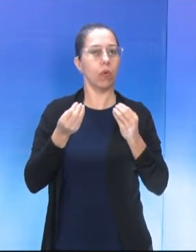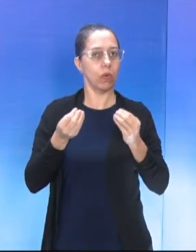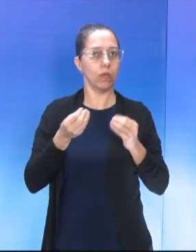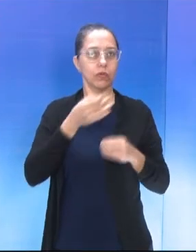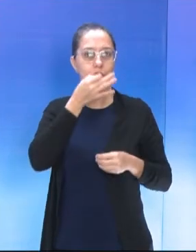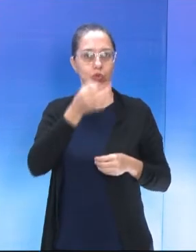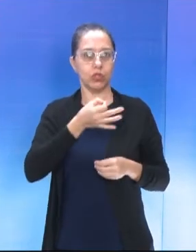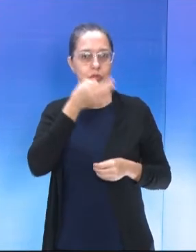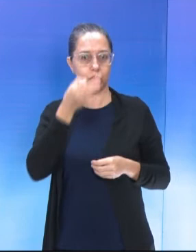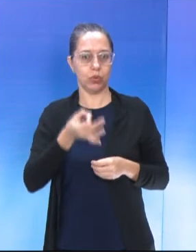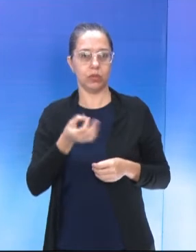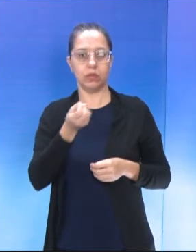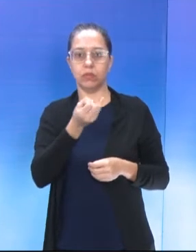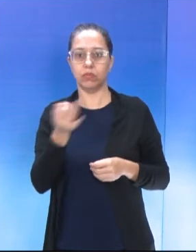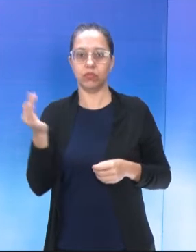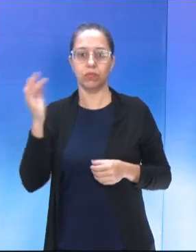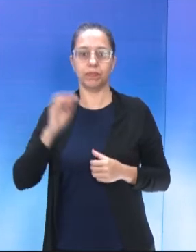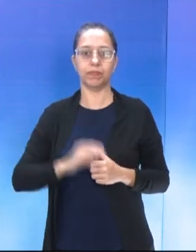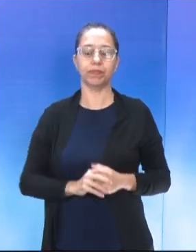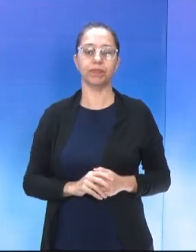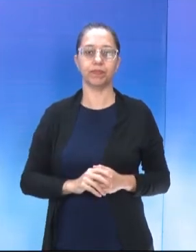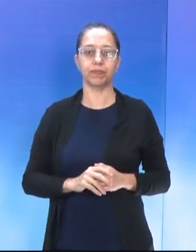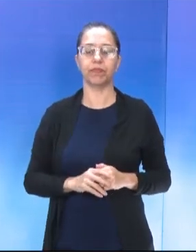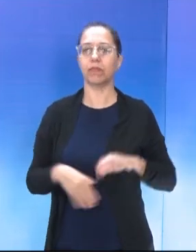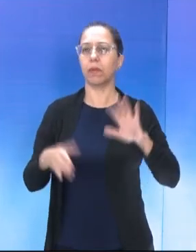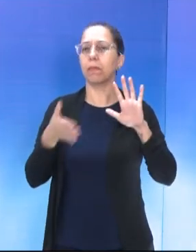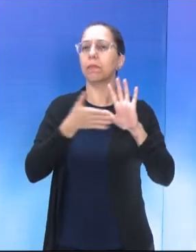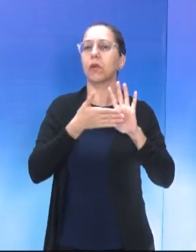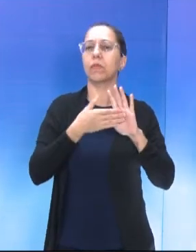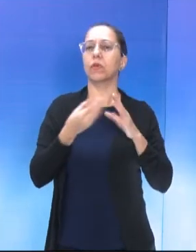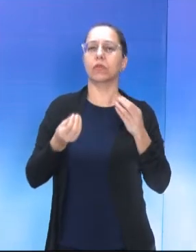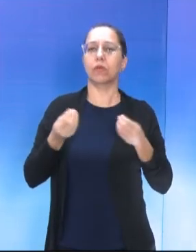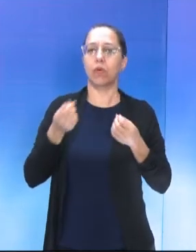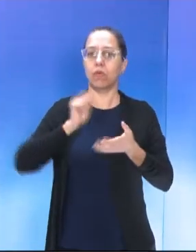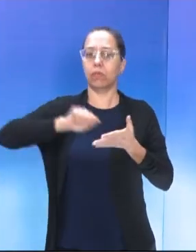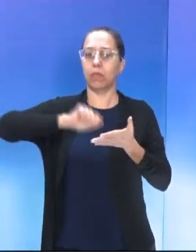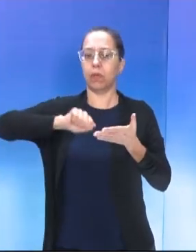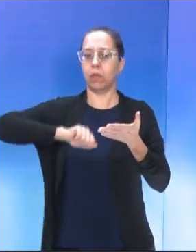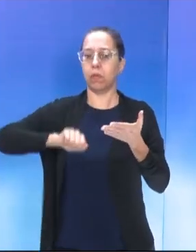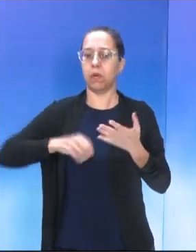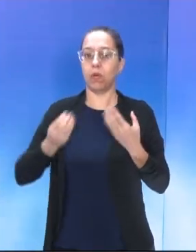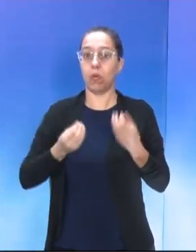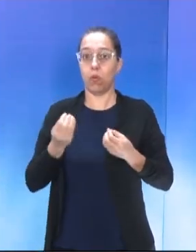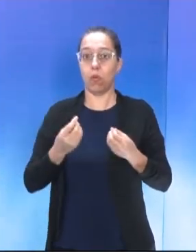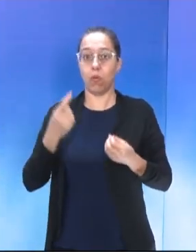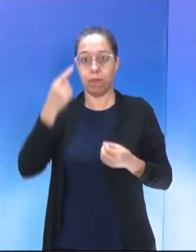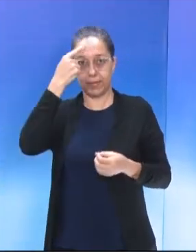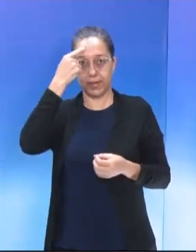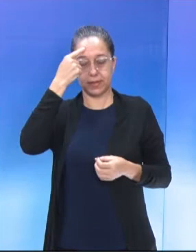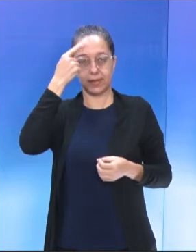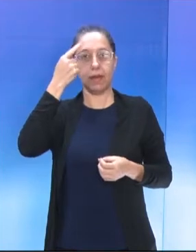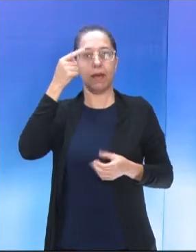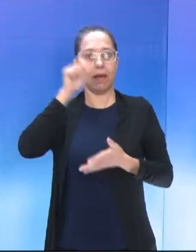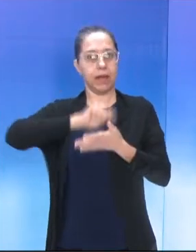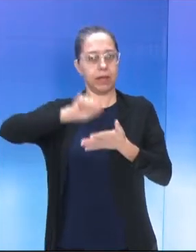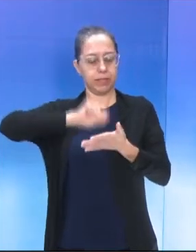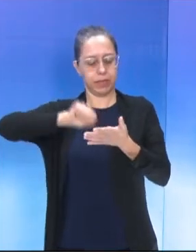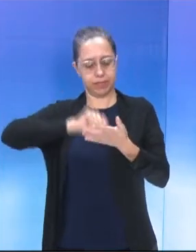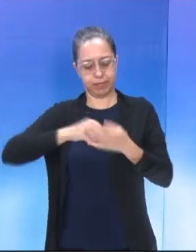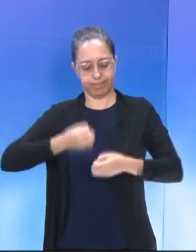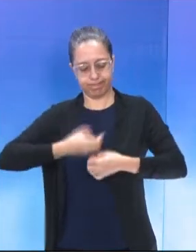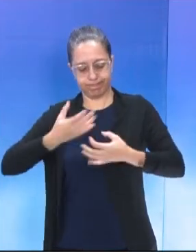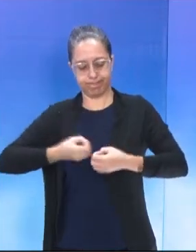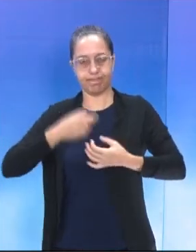nosso encontro de hoje, ok? Proposta de intervenção, e aqui eu estou falando de como nós já vamos pensar no rascunho da